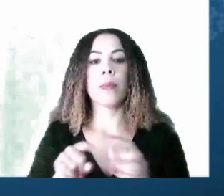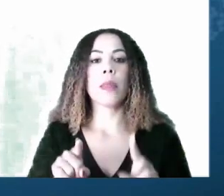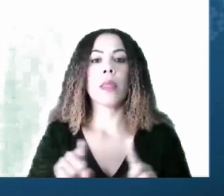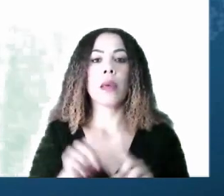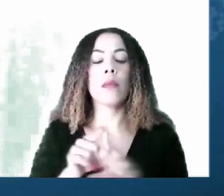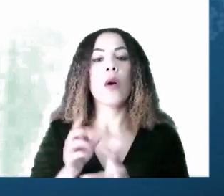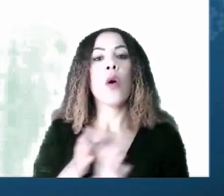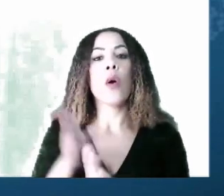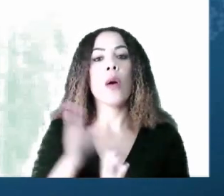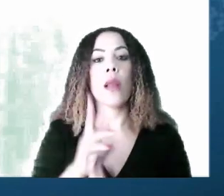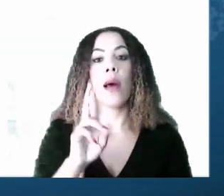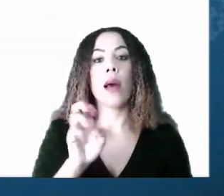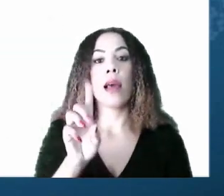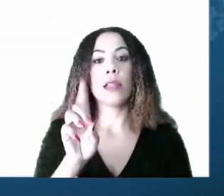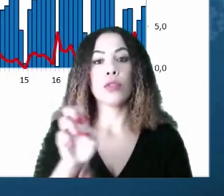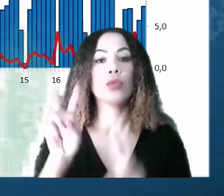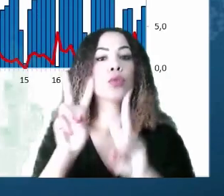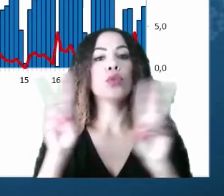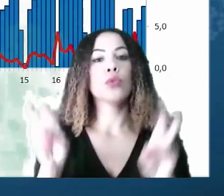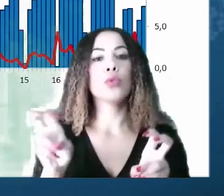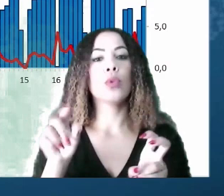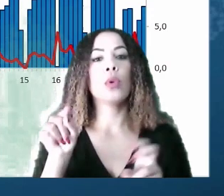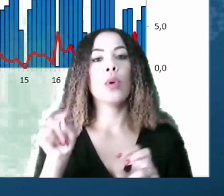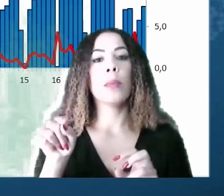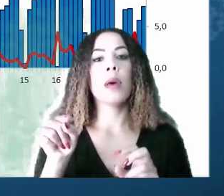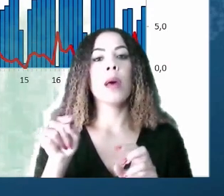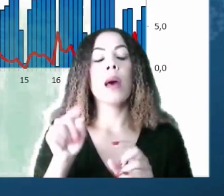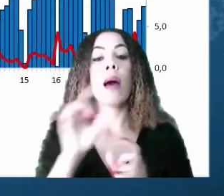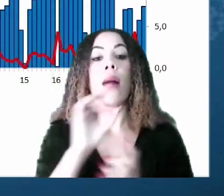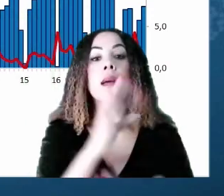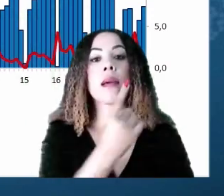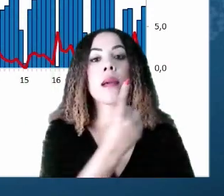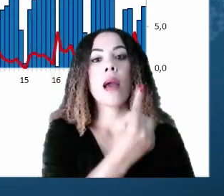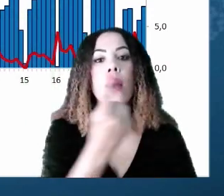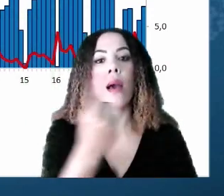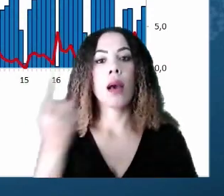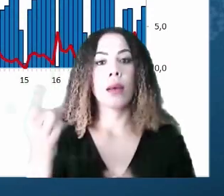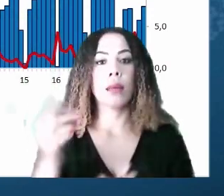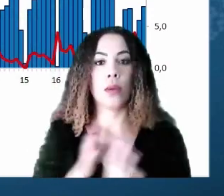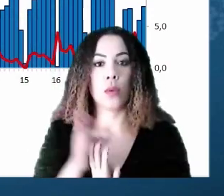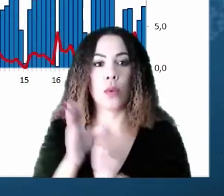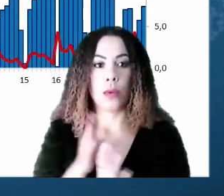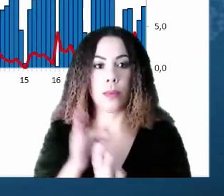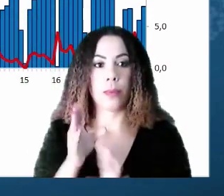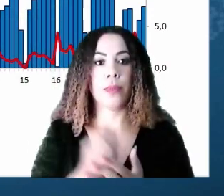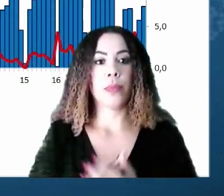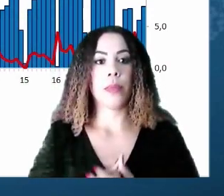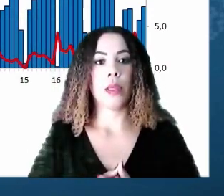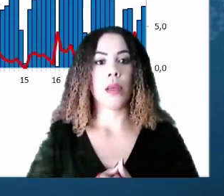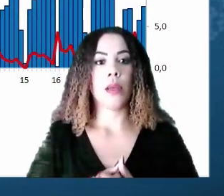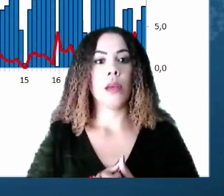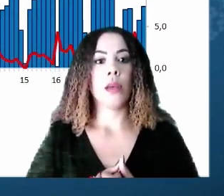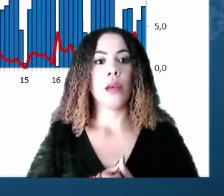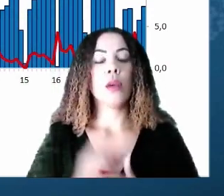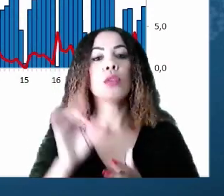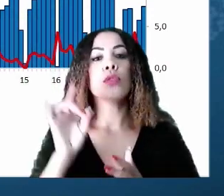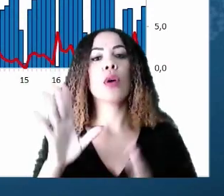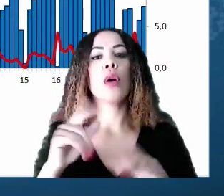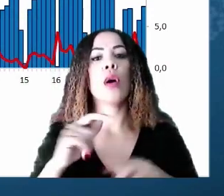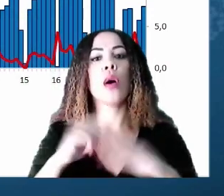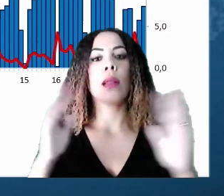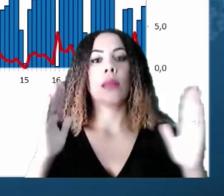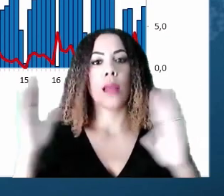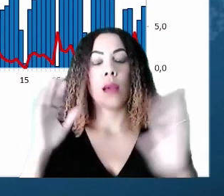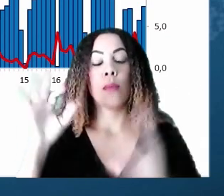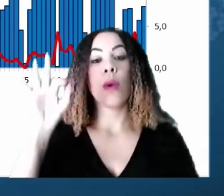orientamos a rede também com relação à orientação individualizada. Só para contestar no tempo, com relação à taxa de notificação